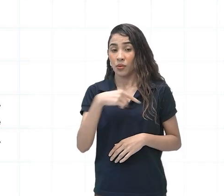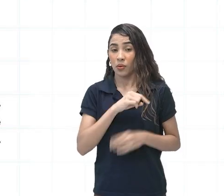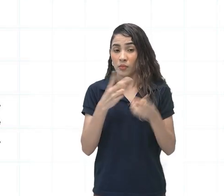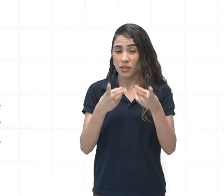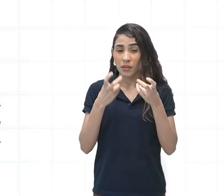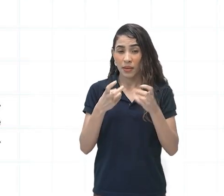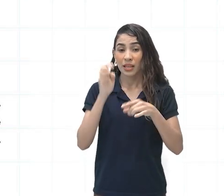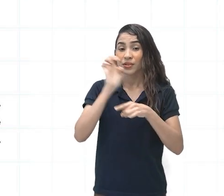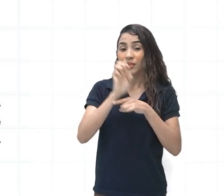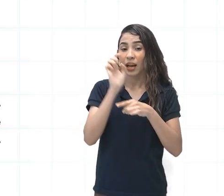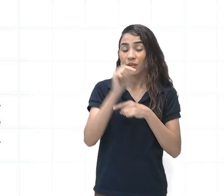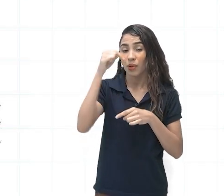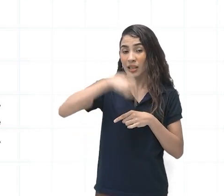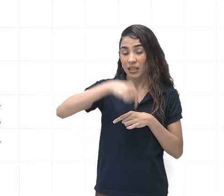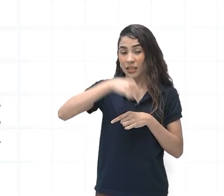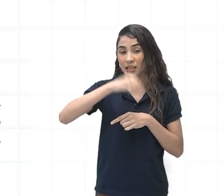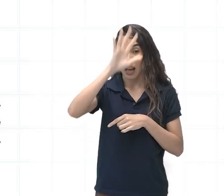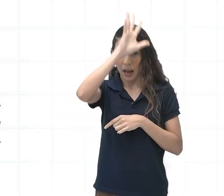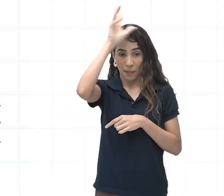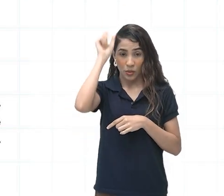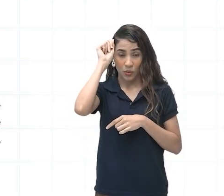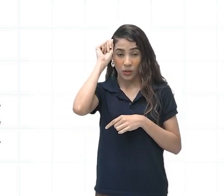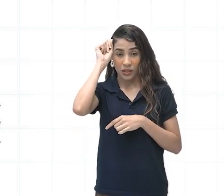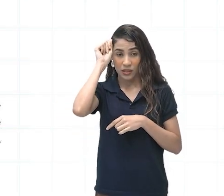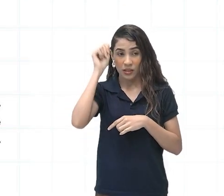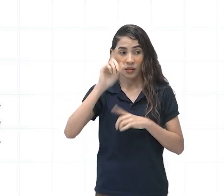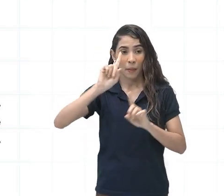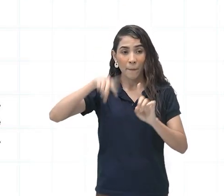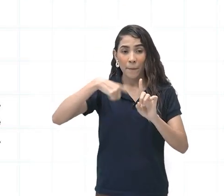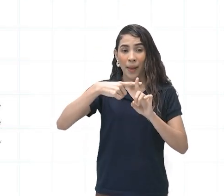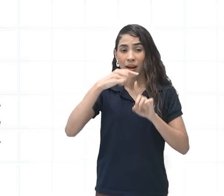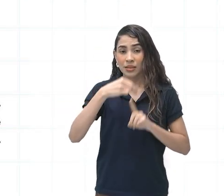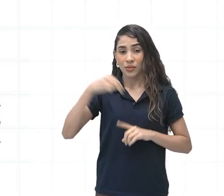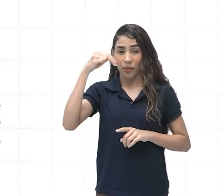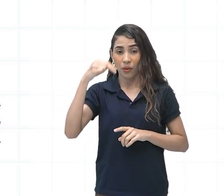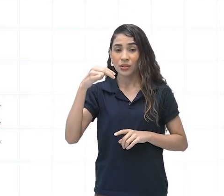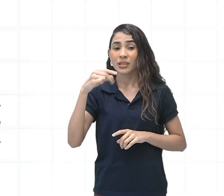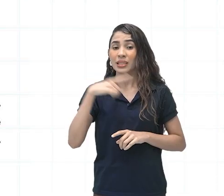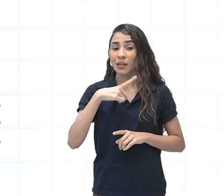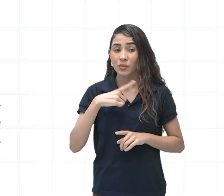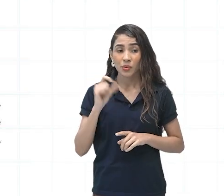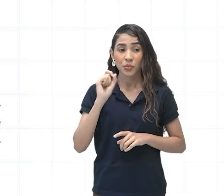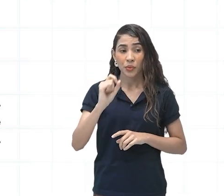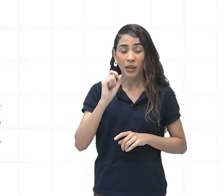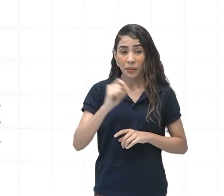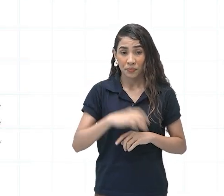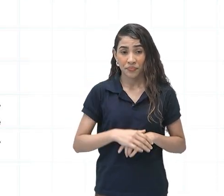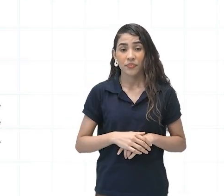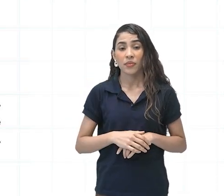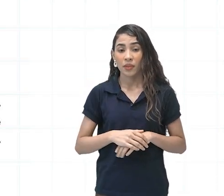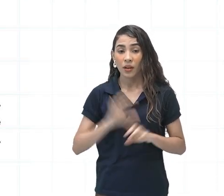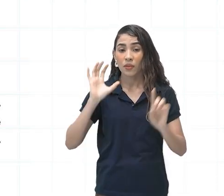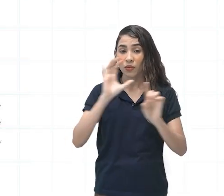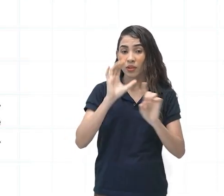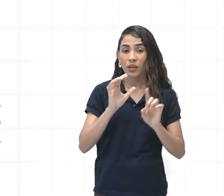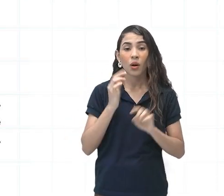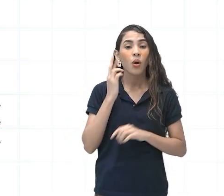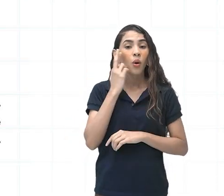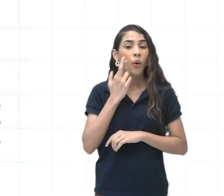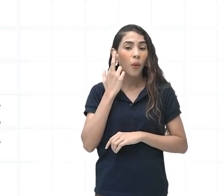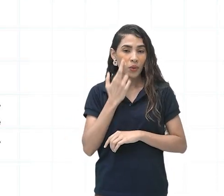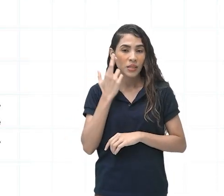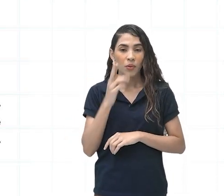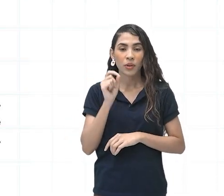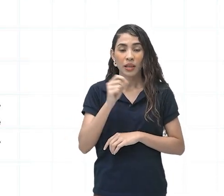no nosso estado, no Amazonas, mais para o norte, teremos aí, então, a tendência aí do rosa-choque, que